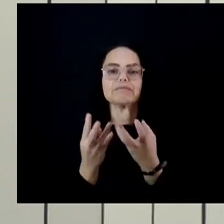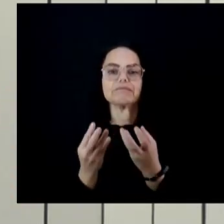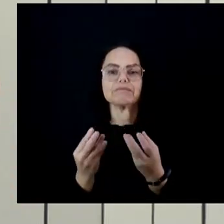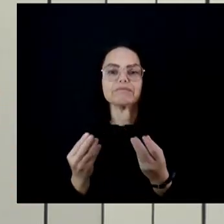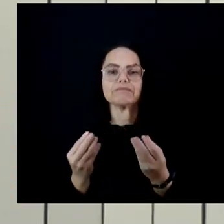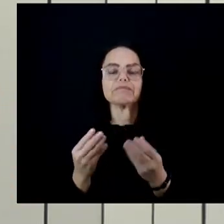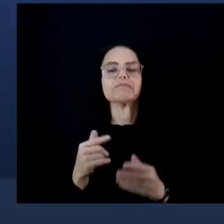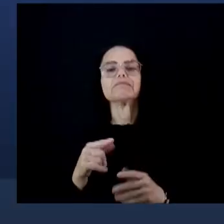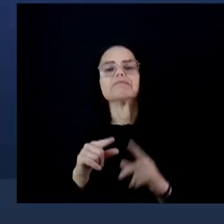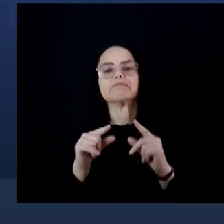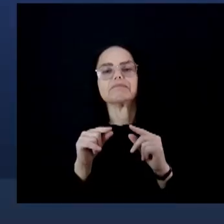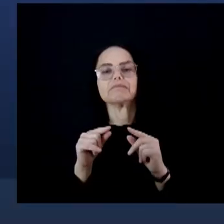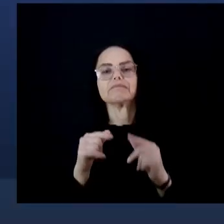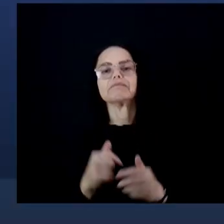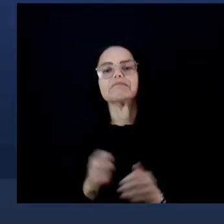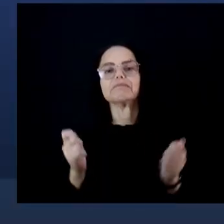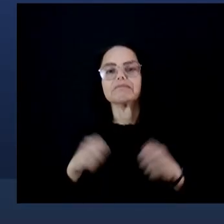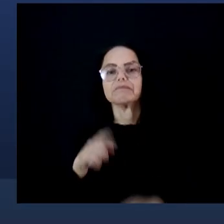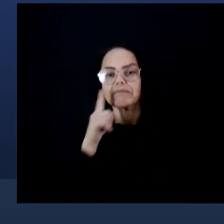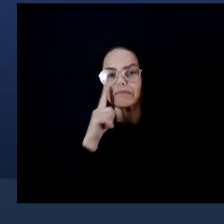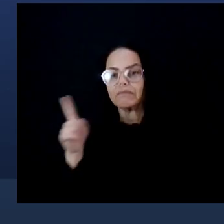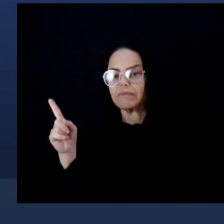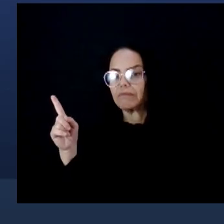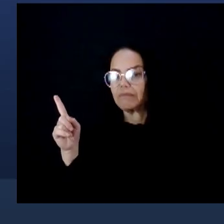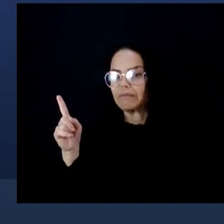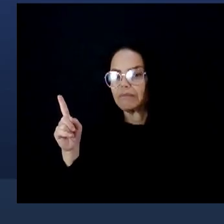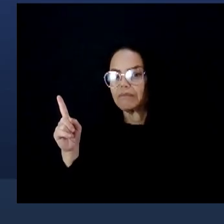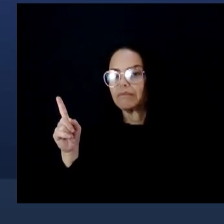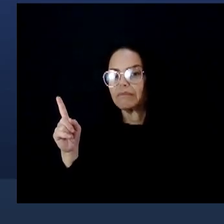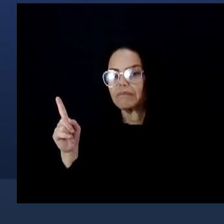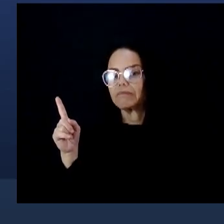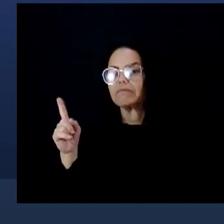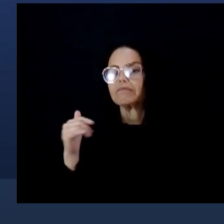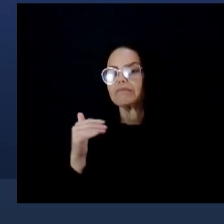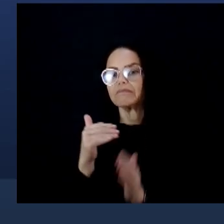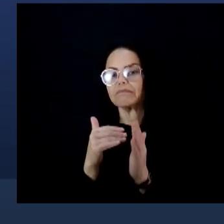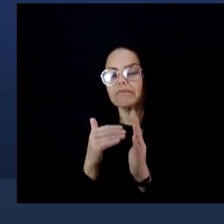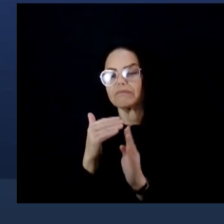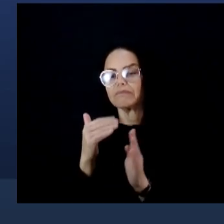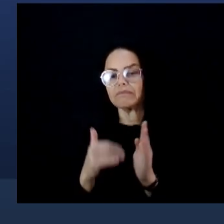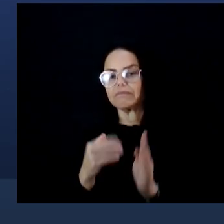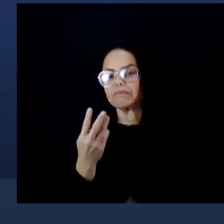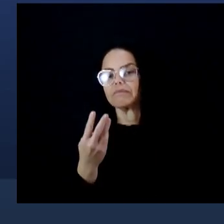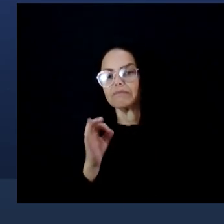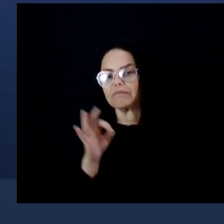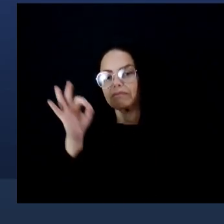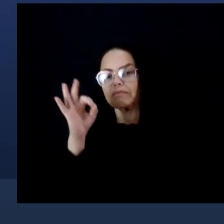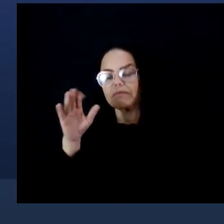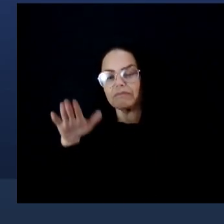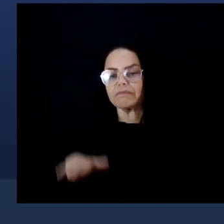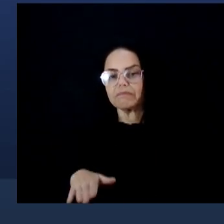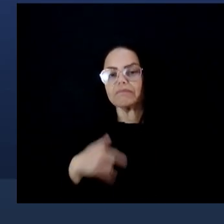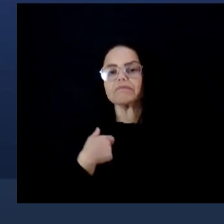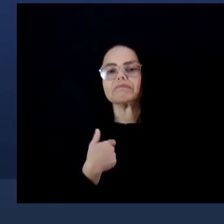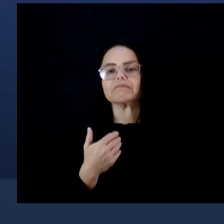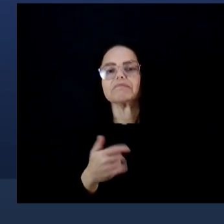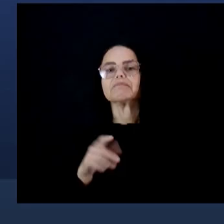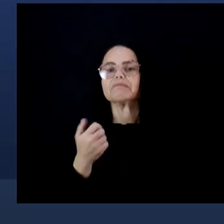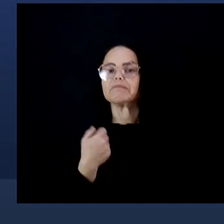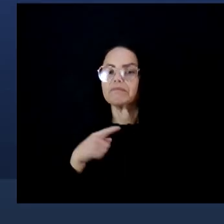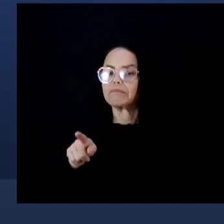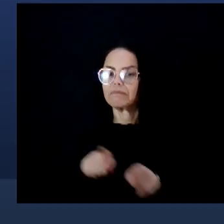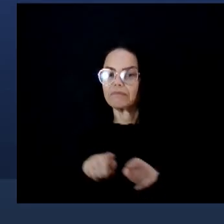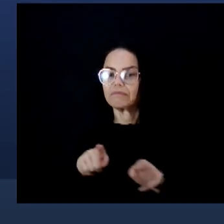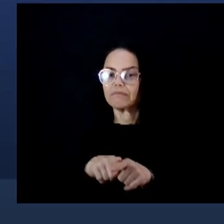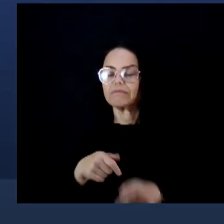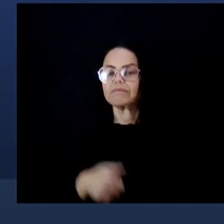diminuir, podendo atingir valores abaixo de 30% durante a tarde, e recomenda-se aí, então,